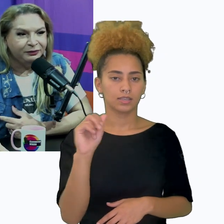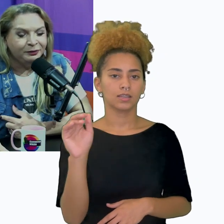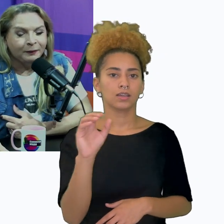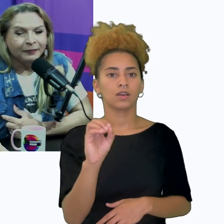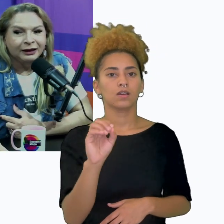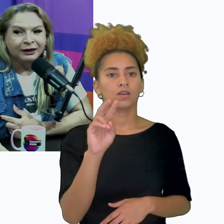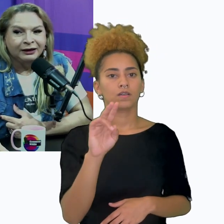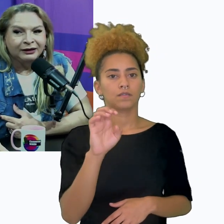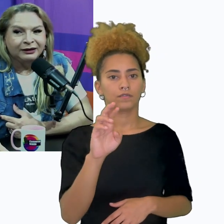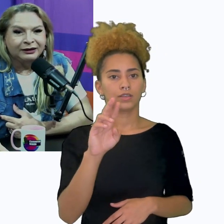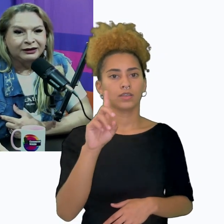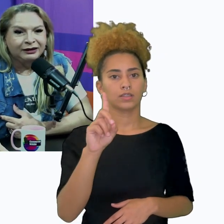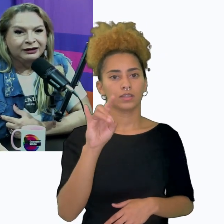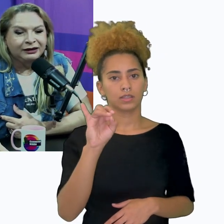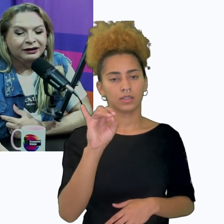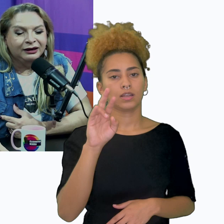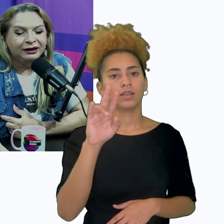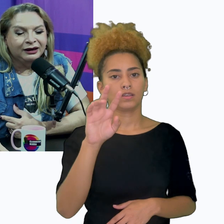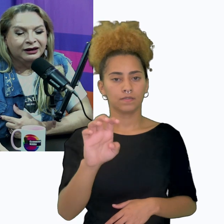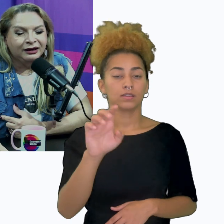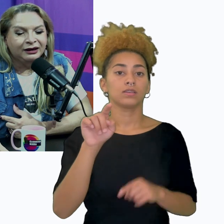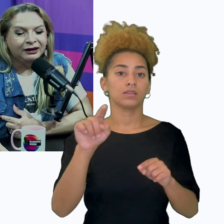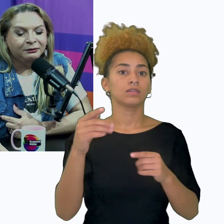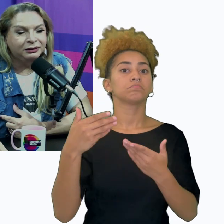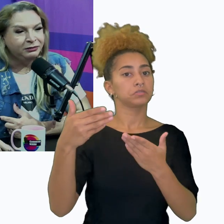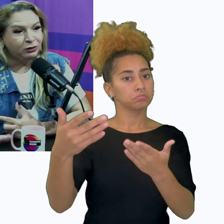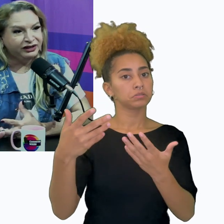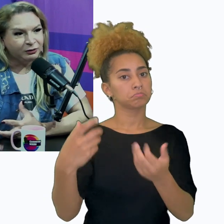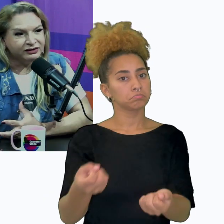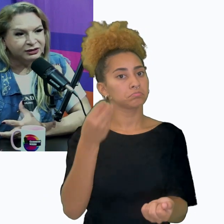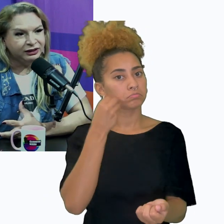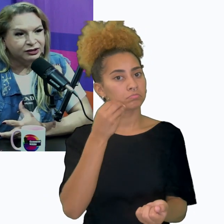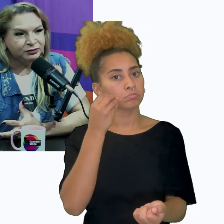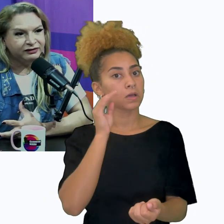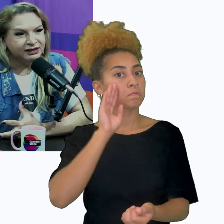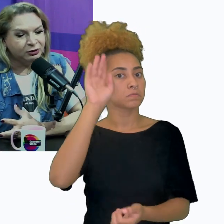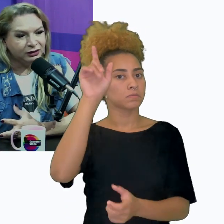Overdrive. Assisti. Que me convidaram para fazer o